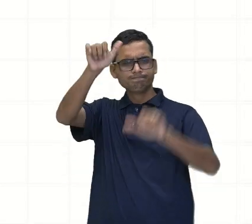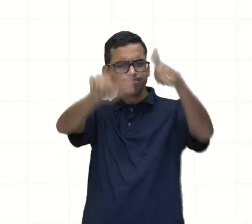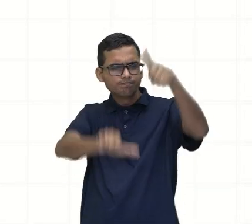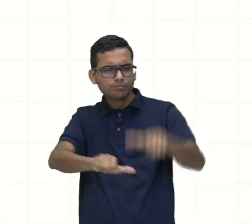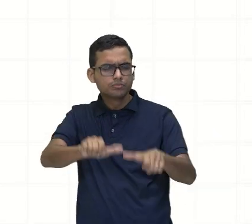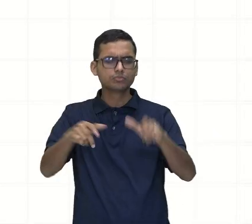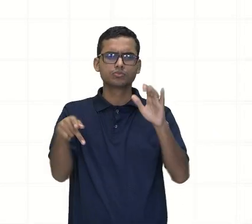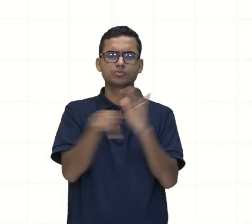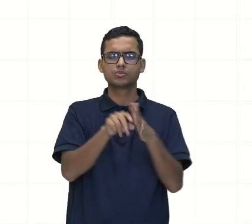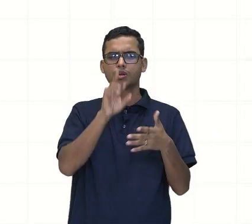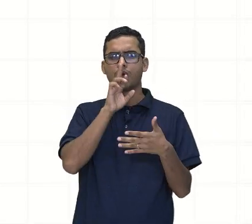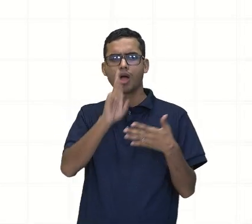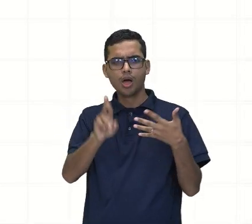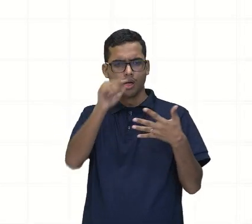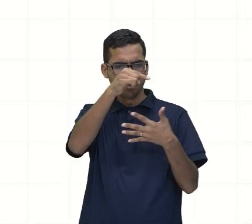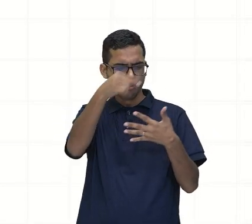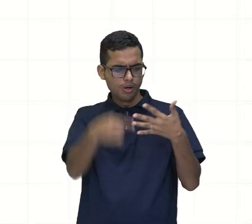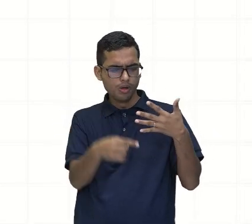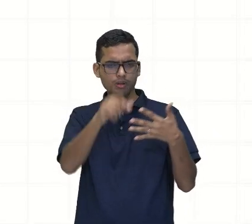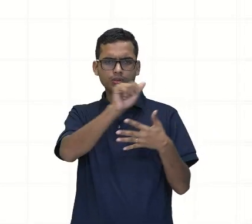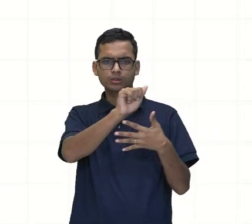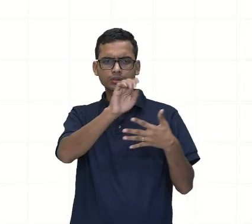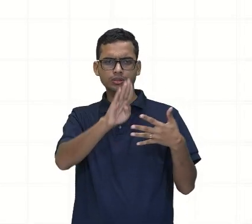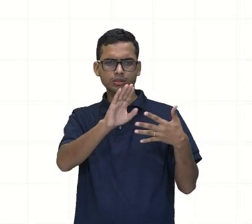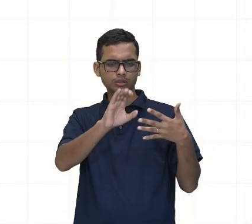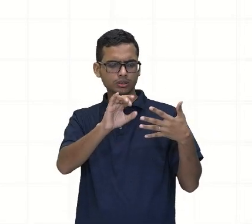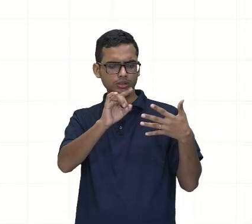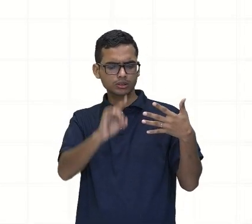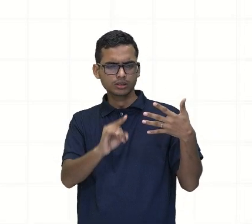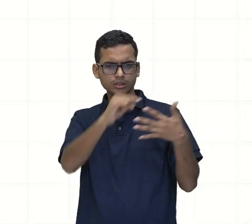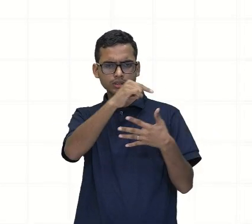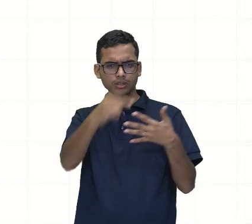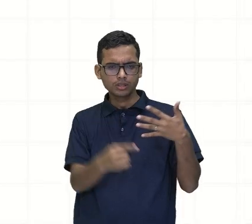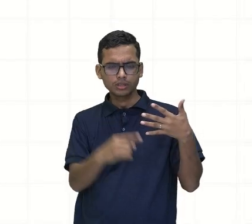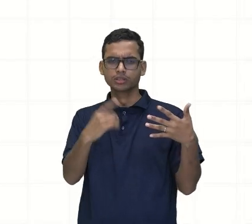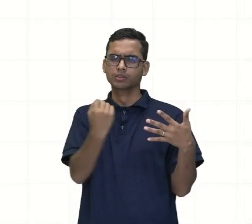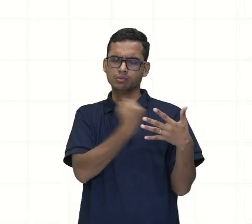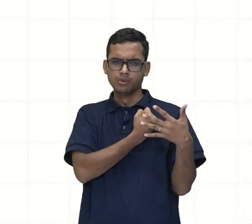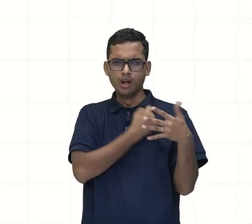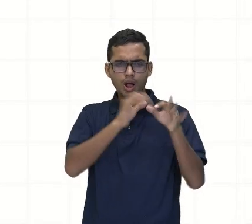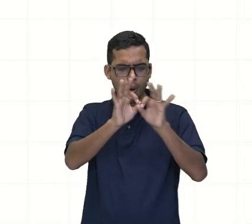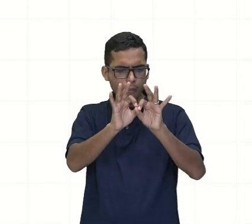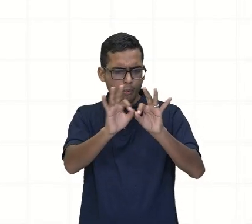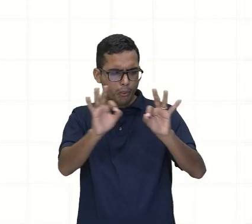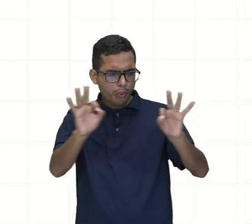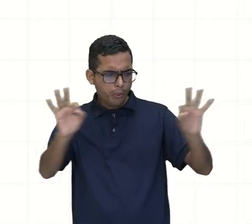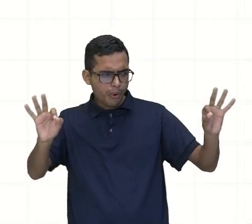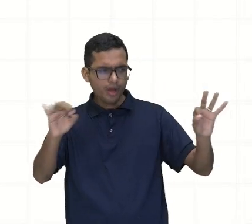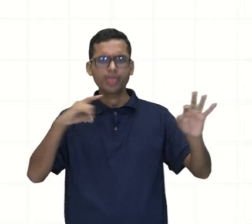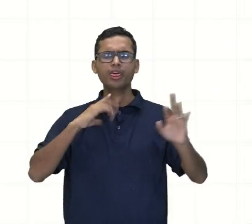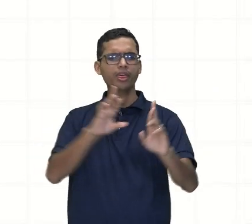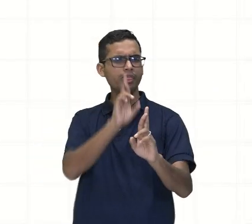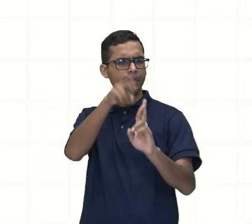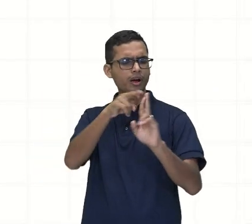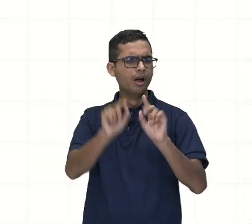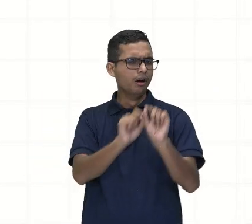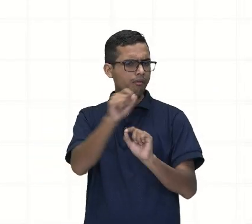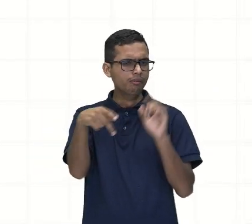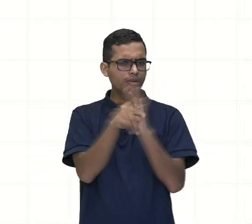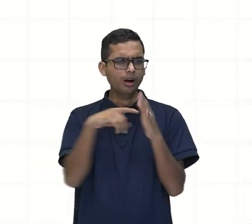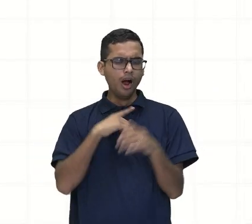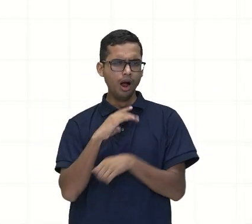as alternativas. Vejam que nós temos a reta numérica e temos como referência o